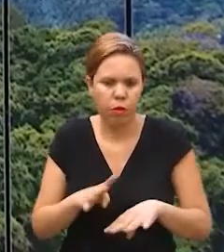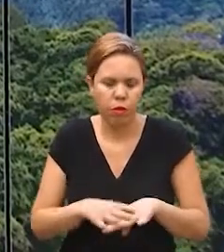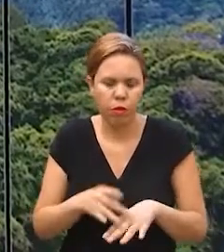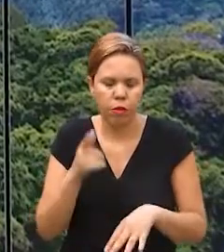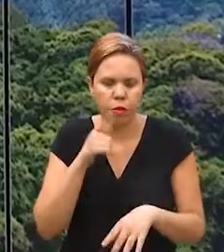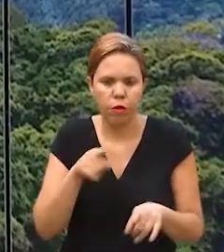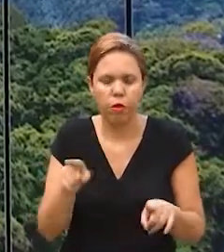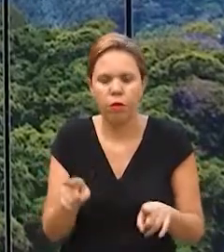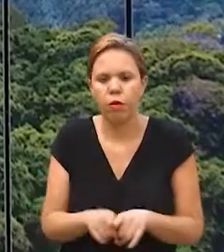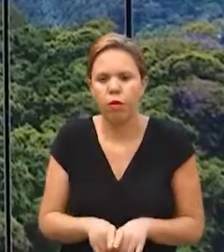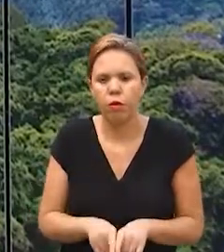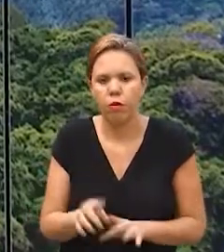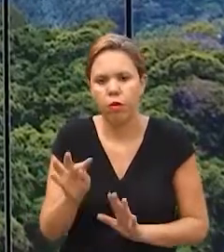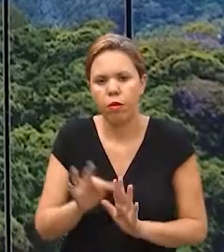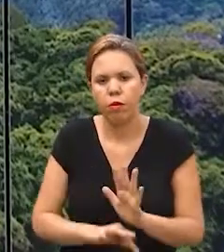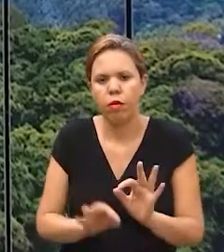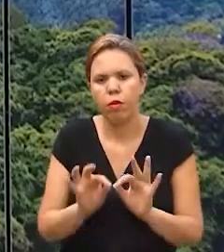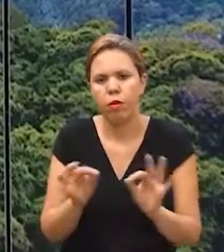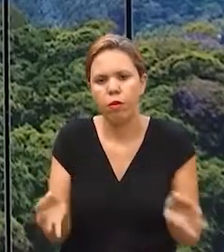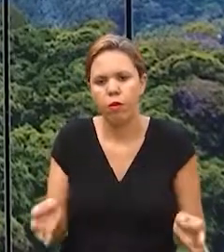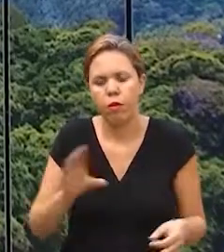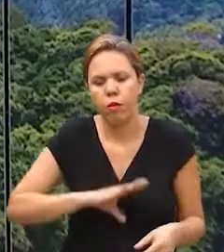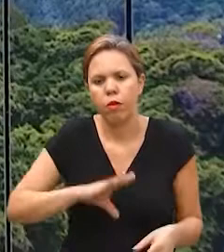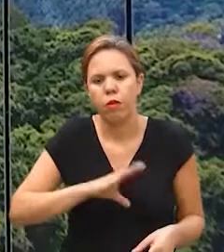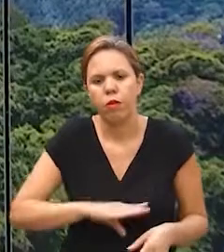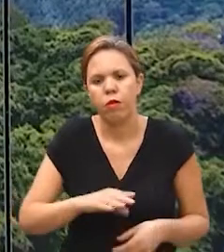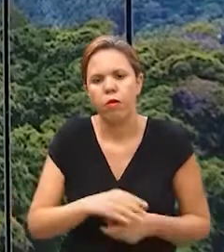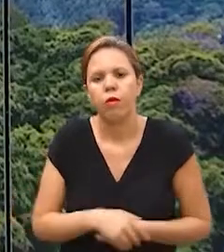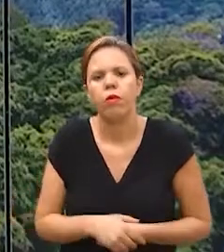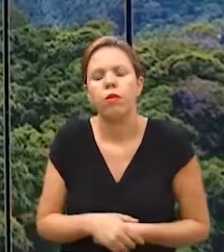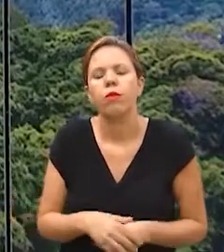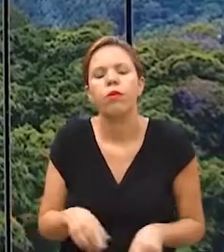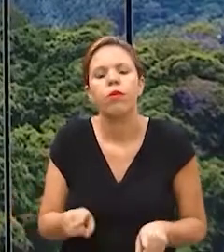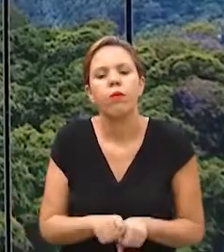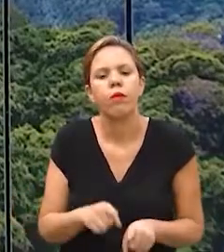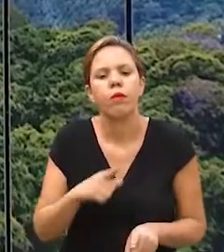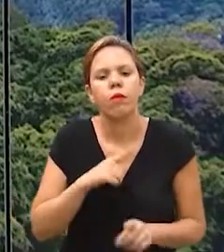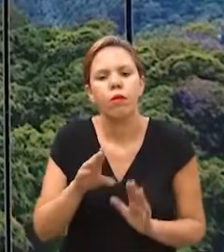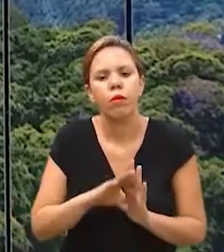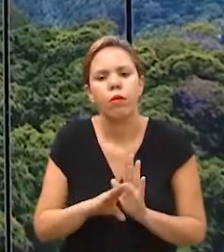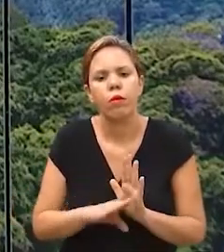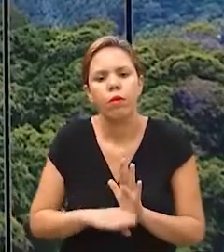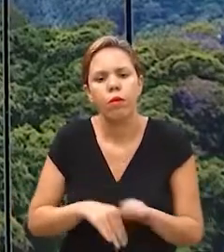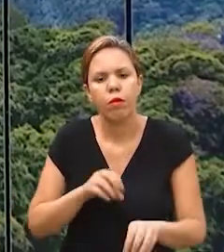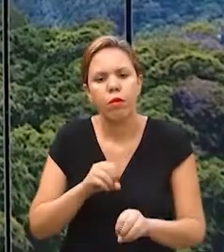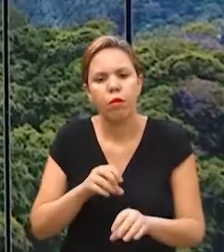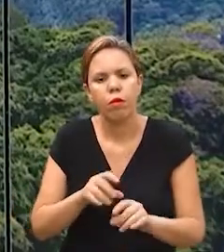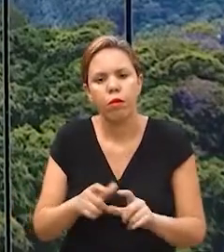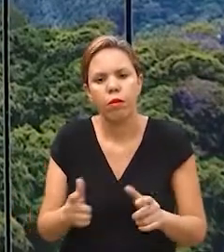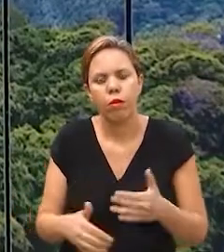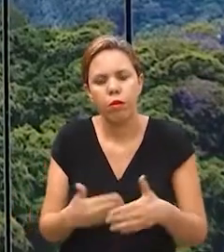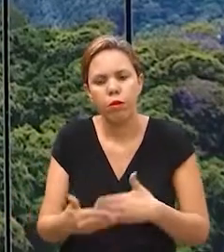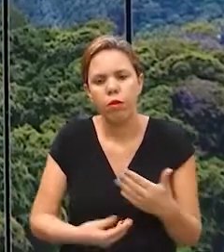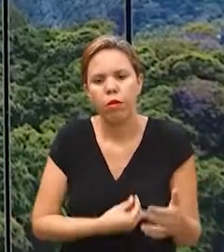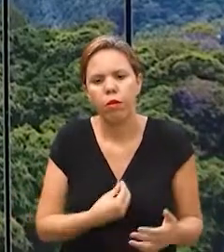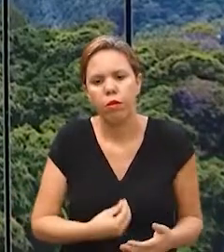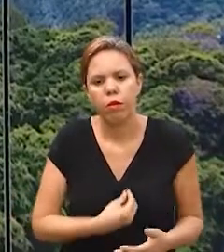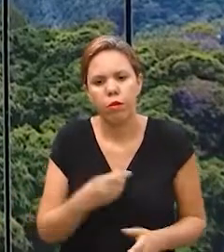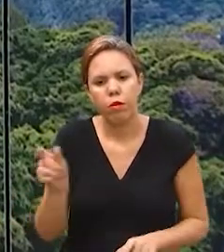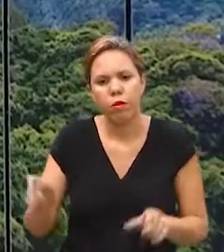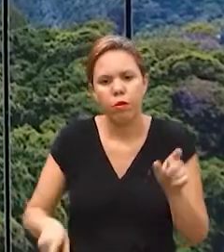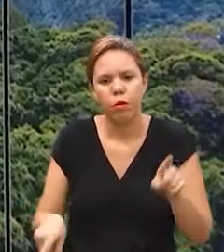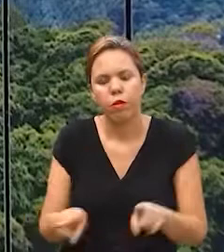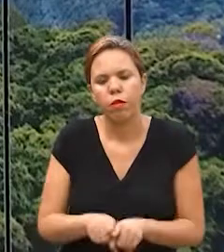ou também textos simples de português. E tem também o programa de educação ampliada ao longo da vida, que é para aquela pessoa